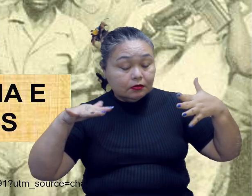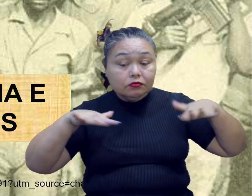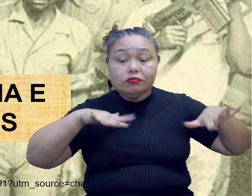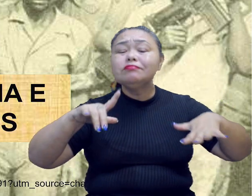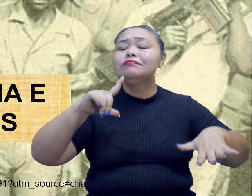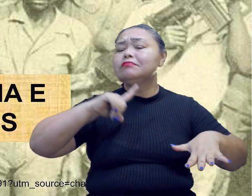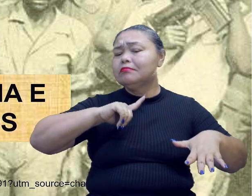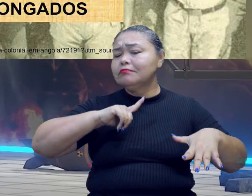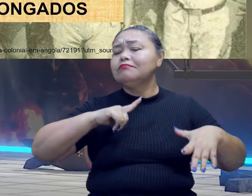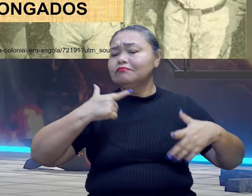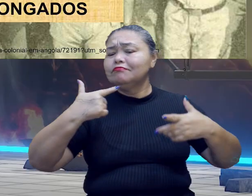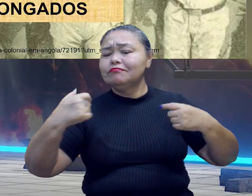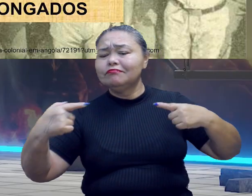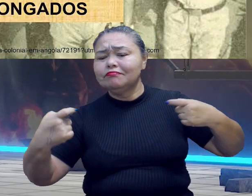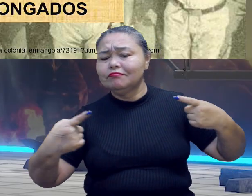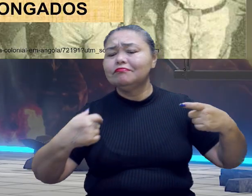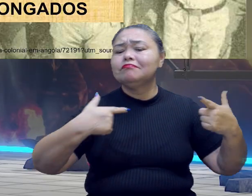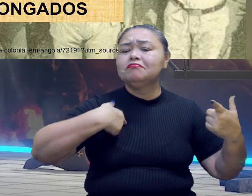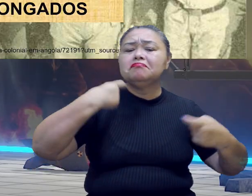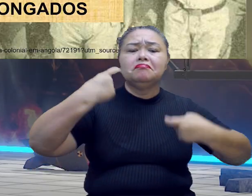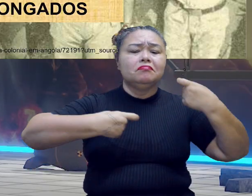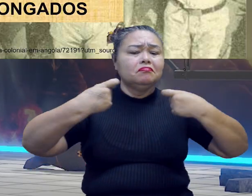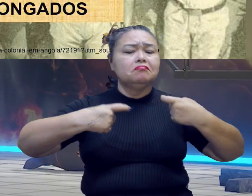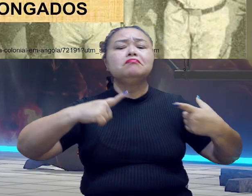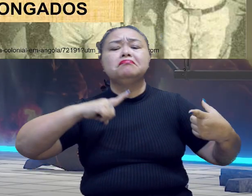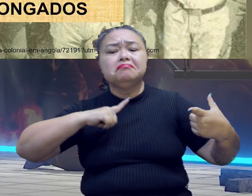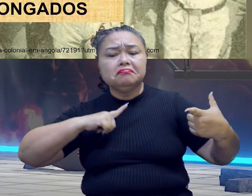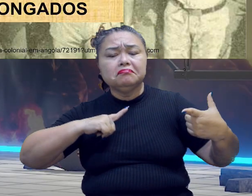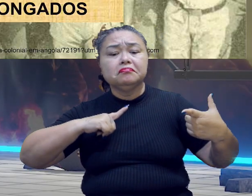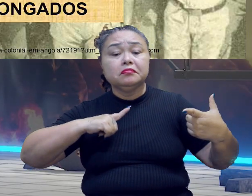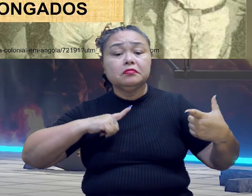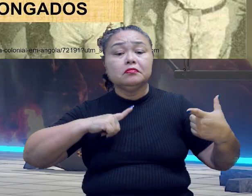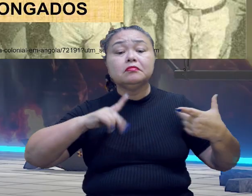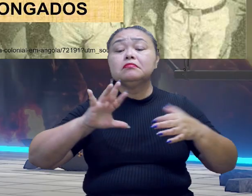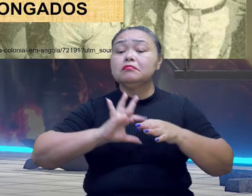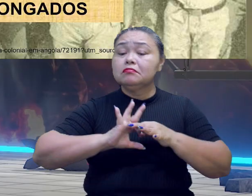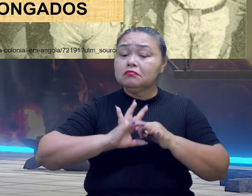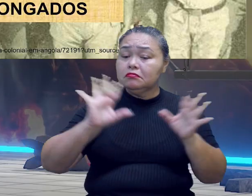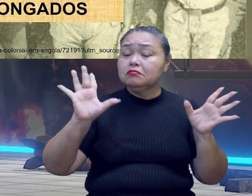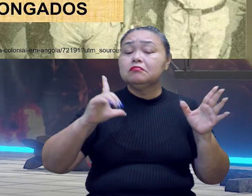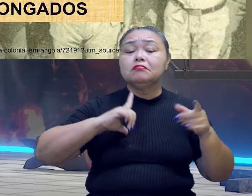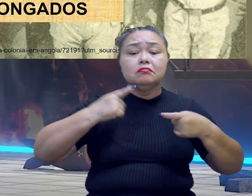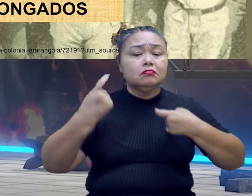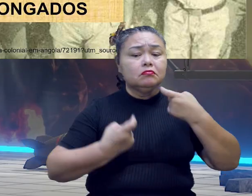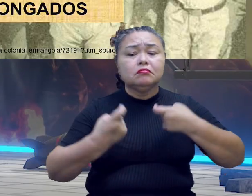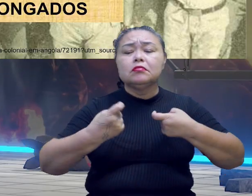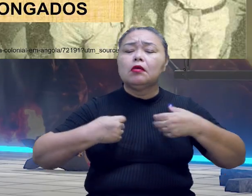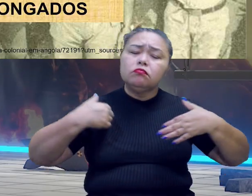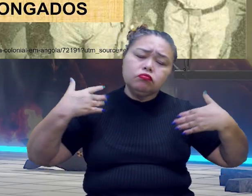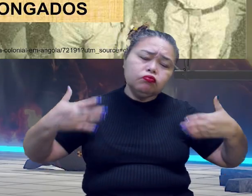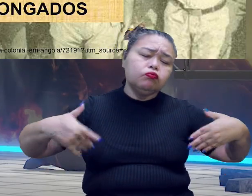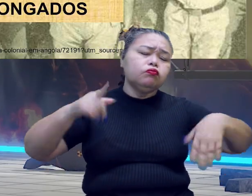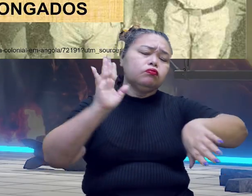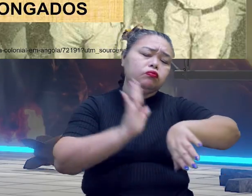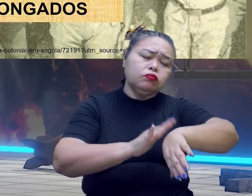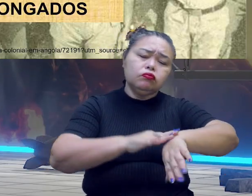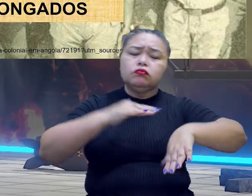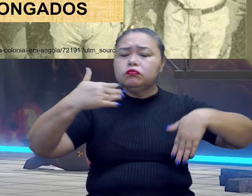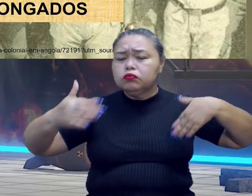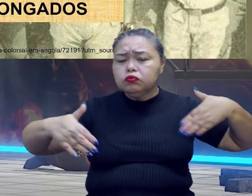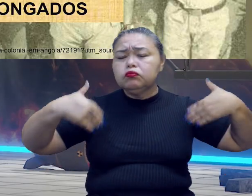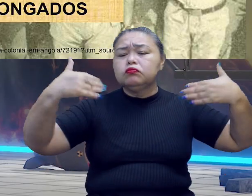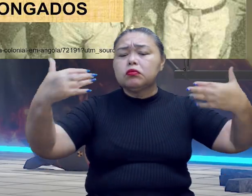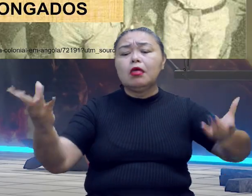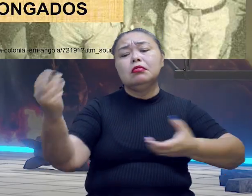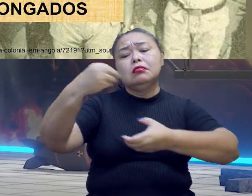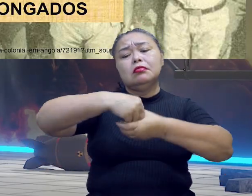vão existir. As guerras de independência vão existir, os conflitos prolongados, guerras civis